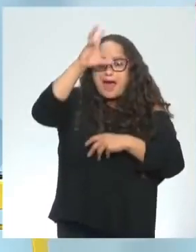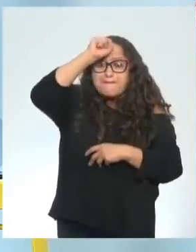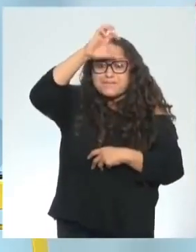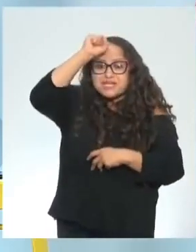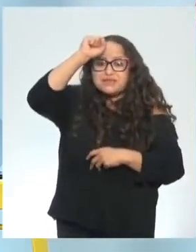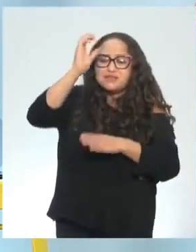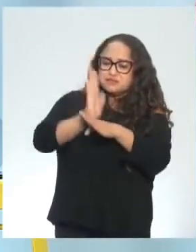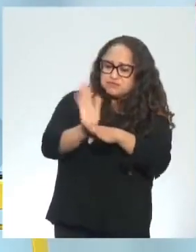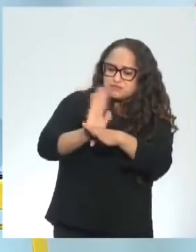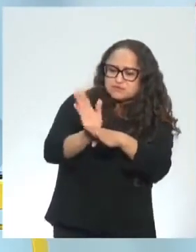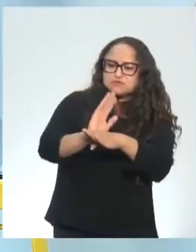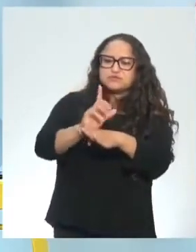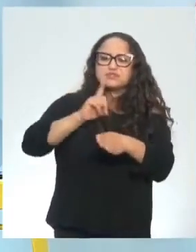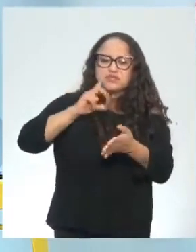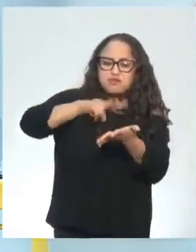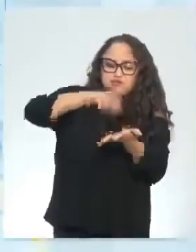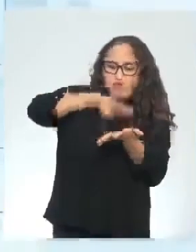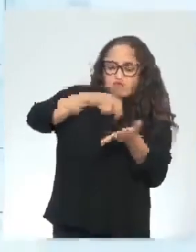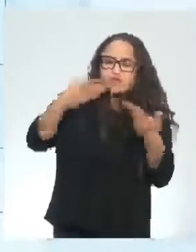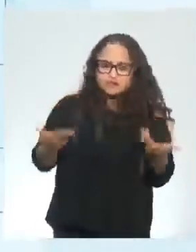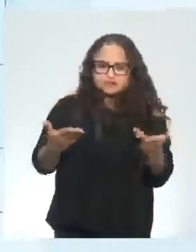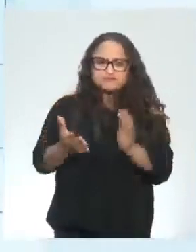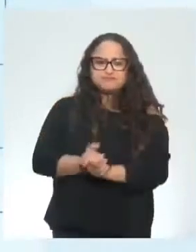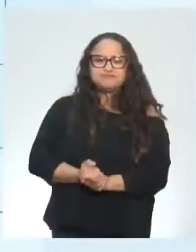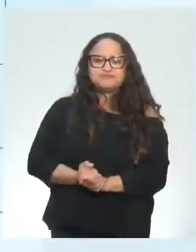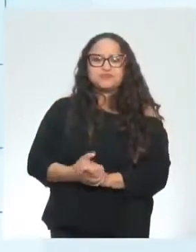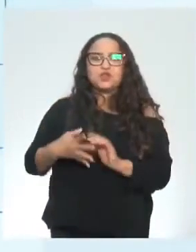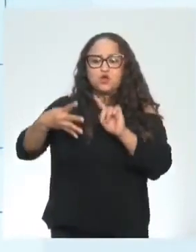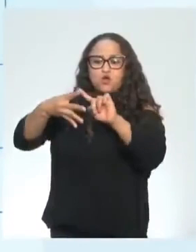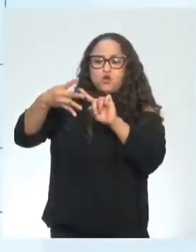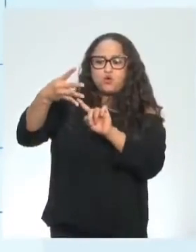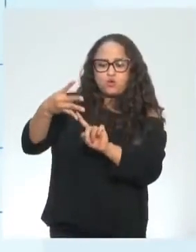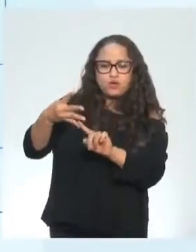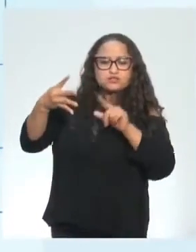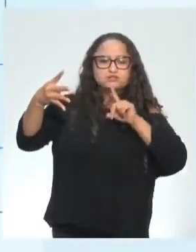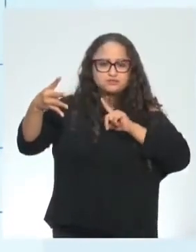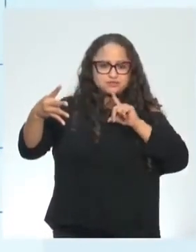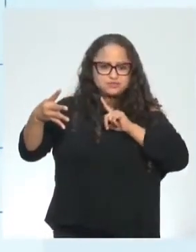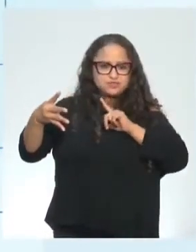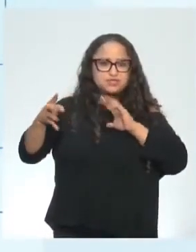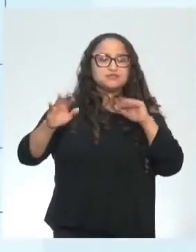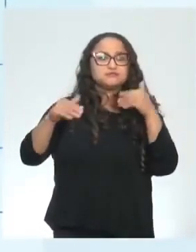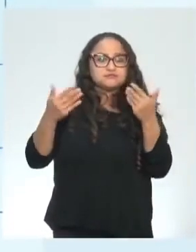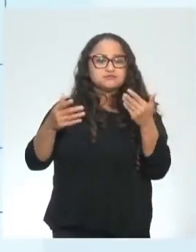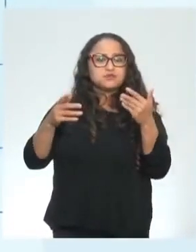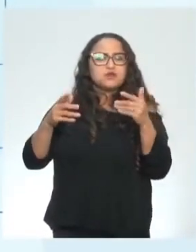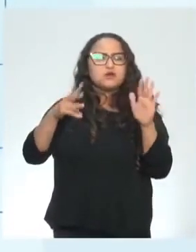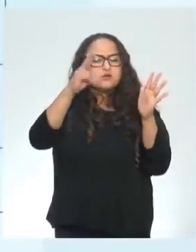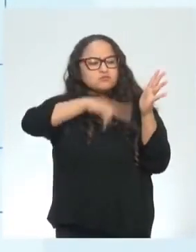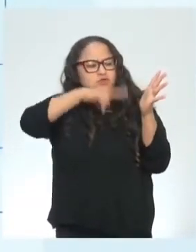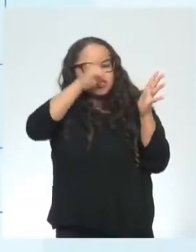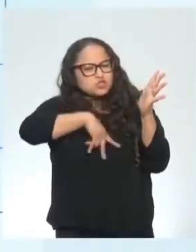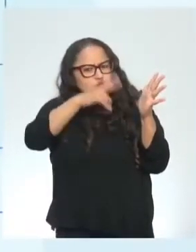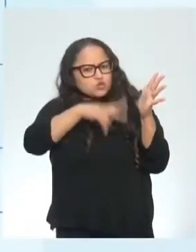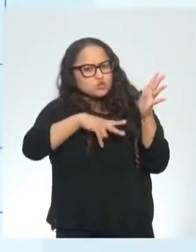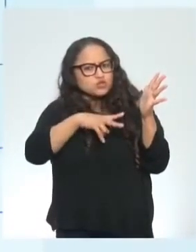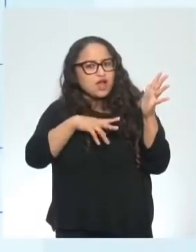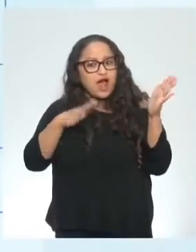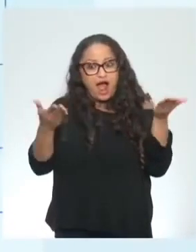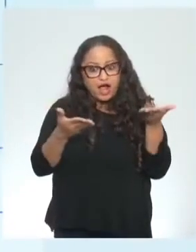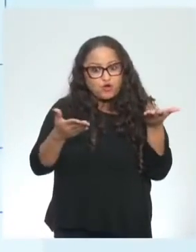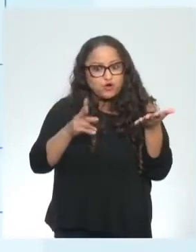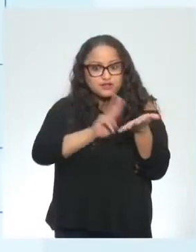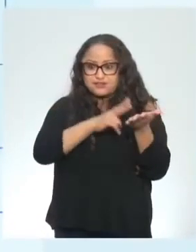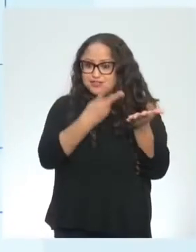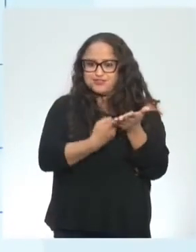Val tamo vindos Ok na tela para vocês os quatro estágios estão ali momento de leitura de vocês não vamos